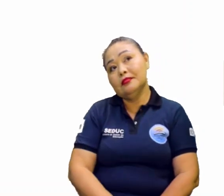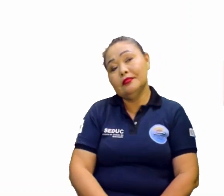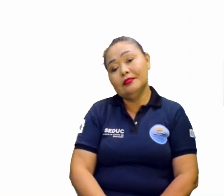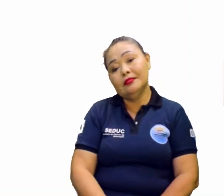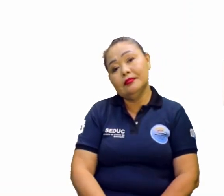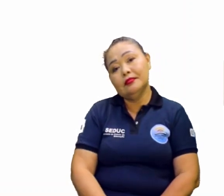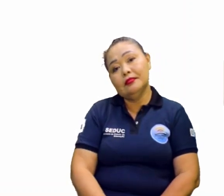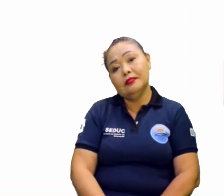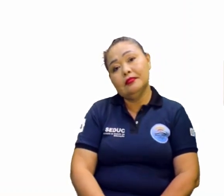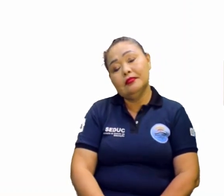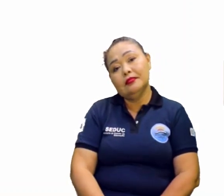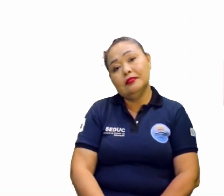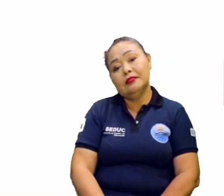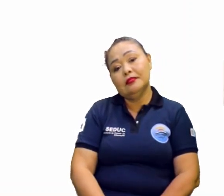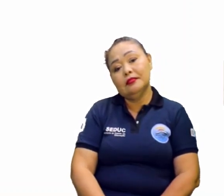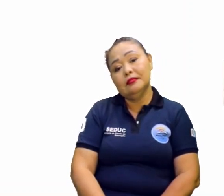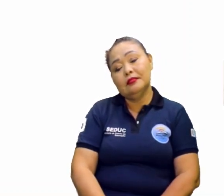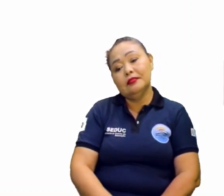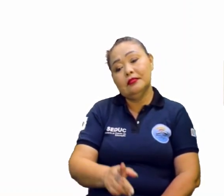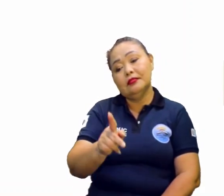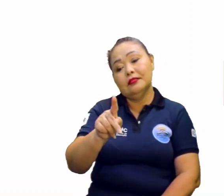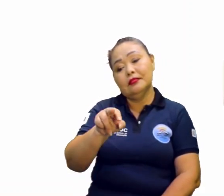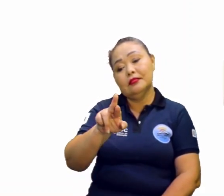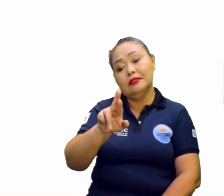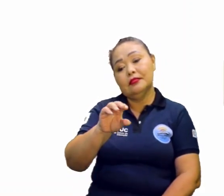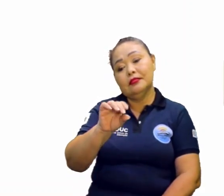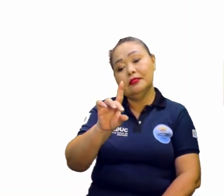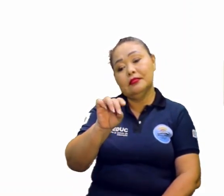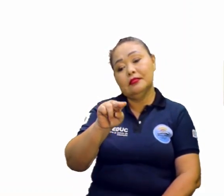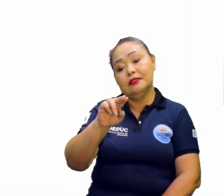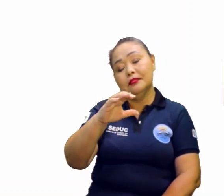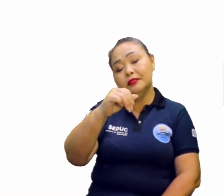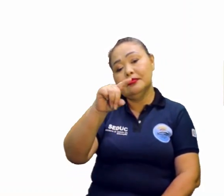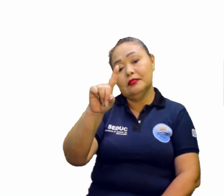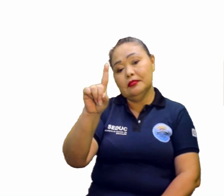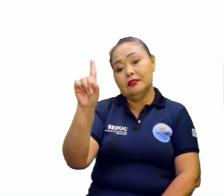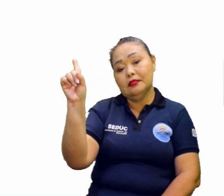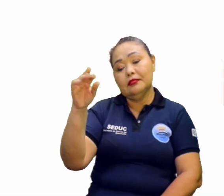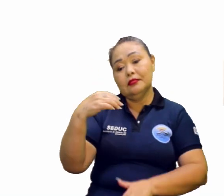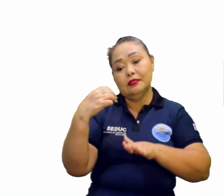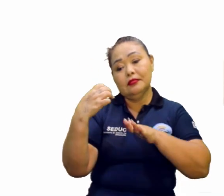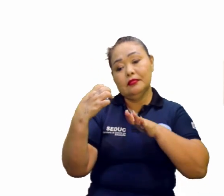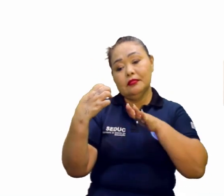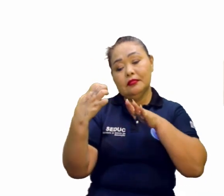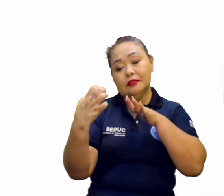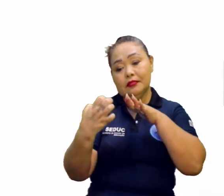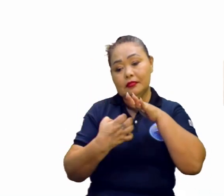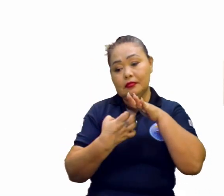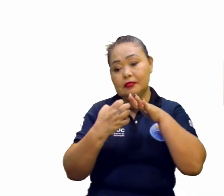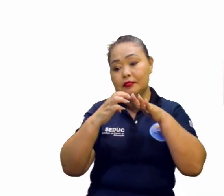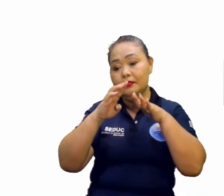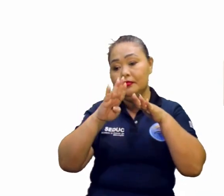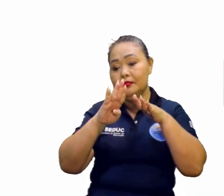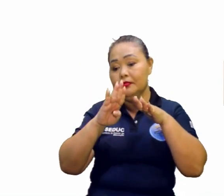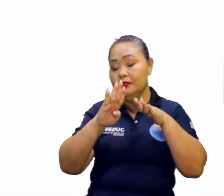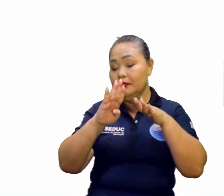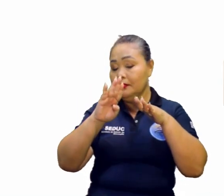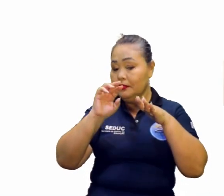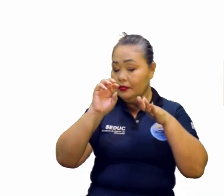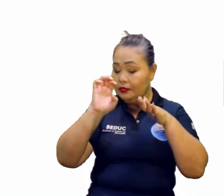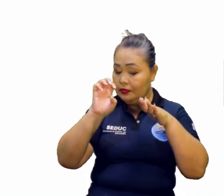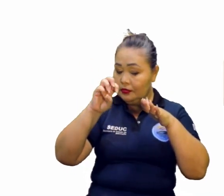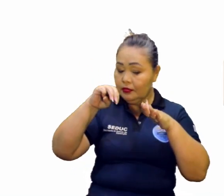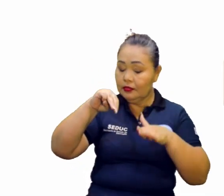uma produção, eu acho que a Embrapa fez, e eles mostram, eu achei bem interessante, que eles